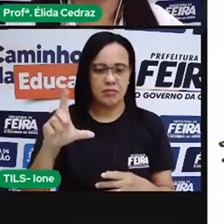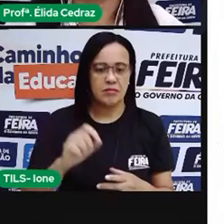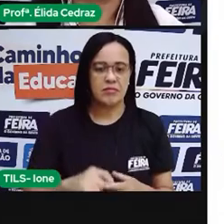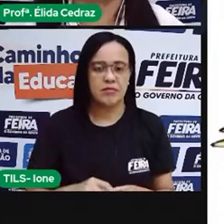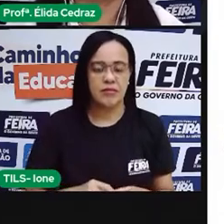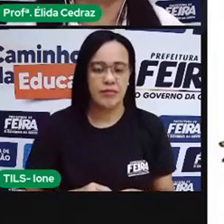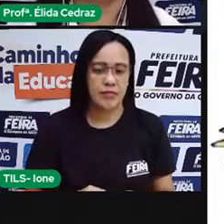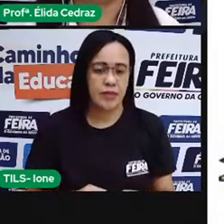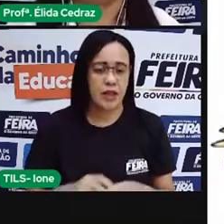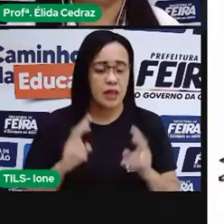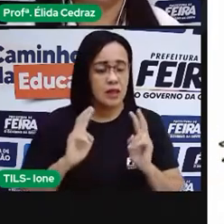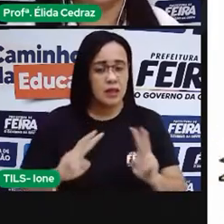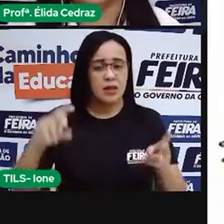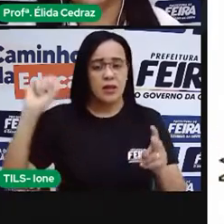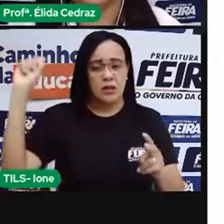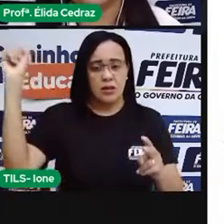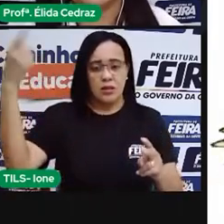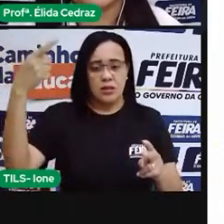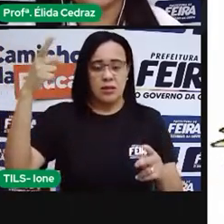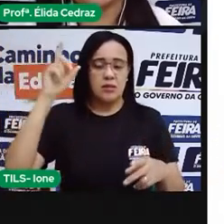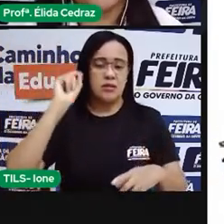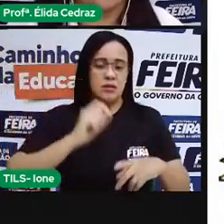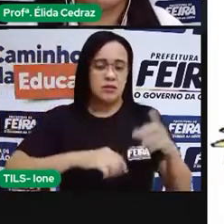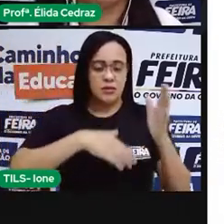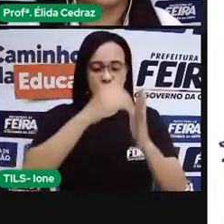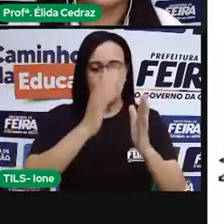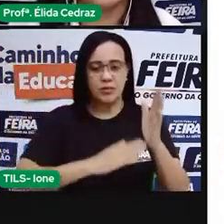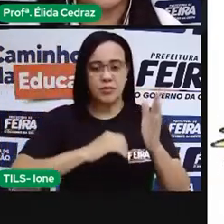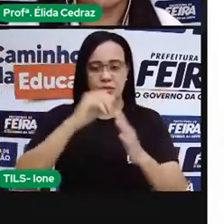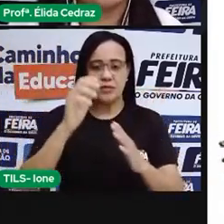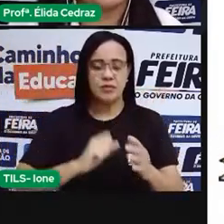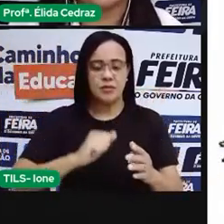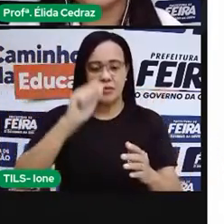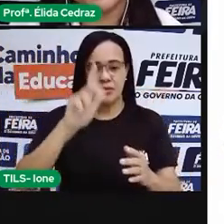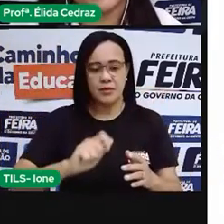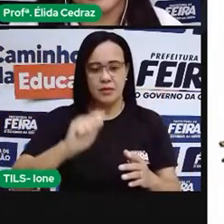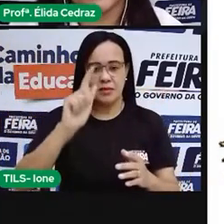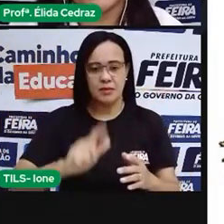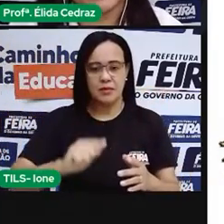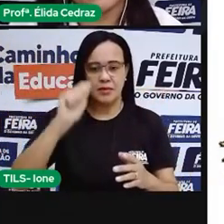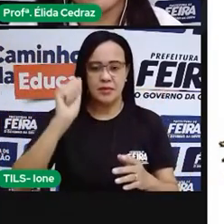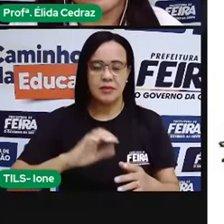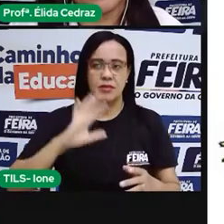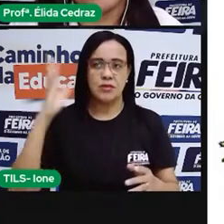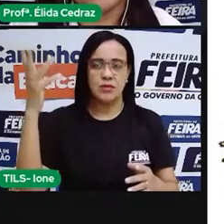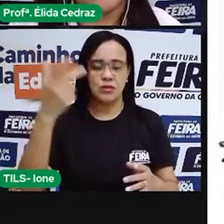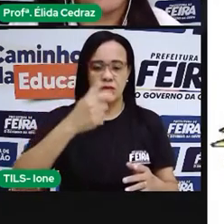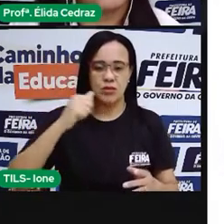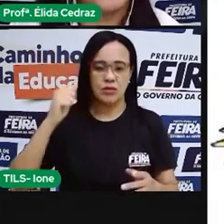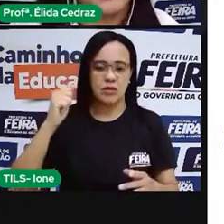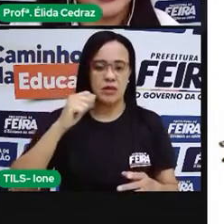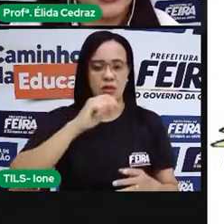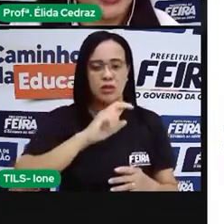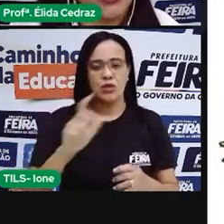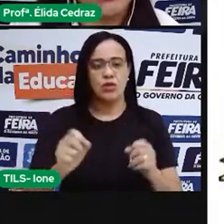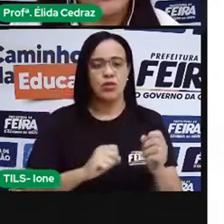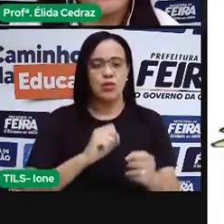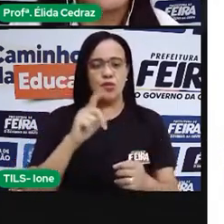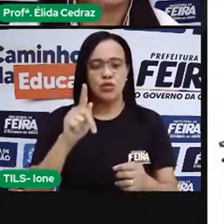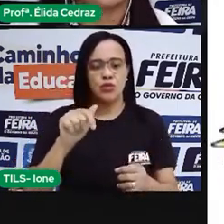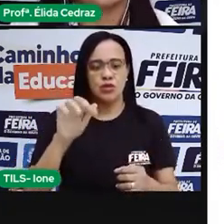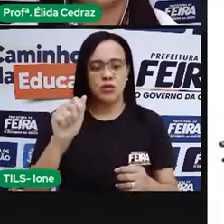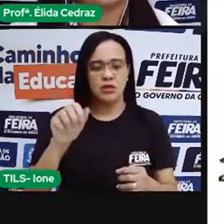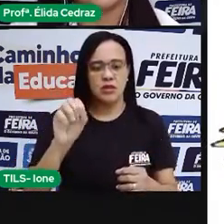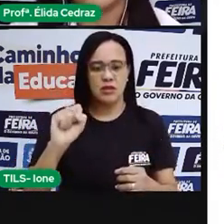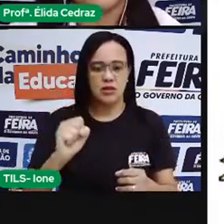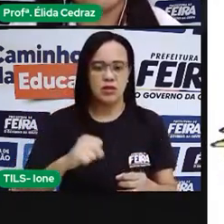Sempre que o sol pinta de anil todo o céu, o girassol fica um gentil carrossel. O girassol é